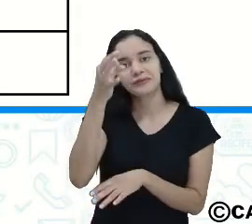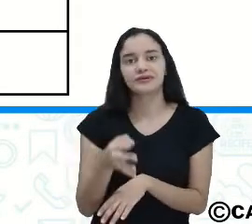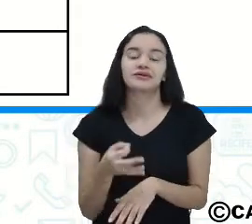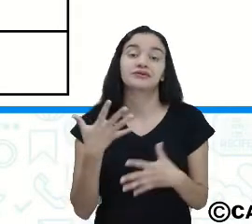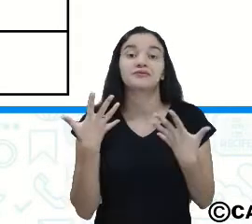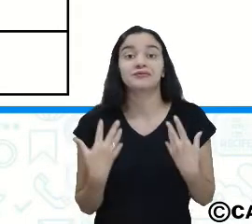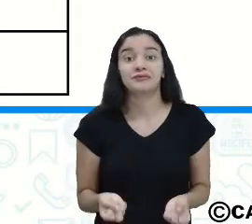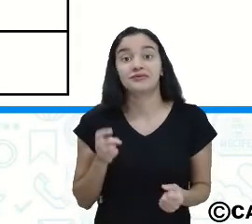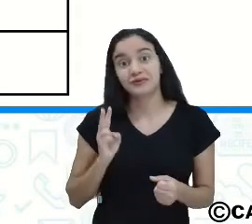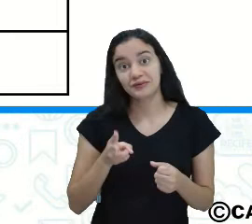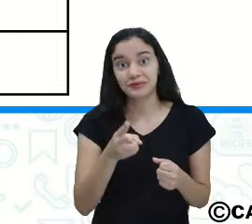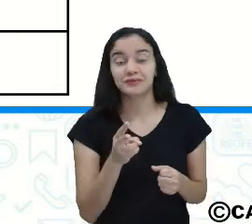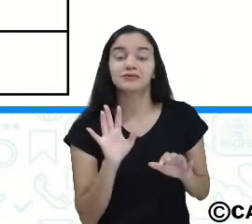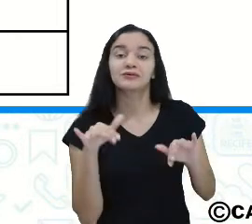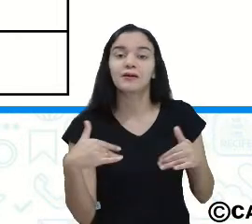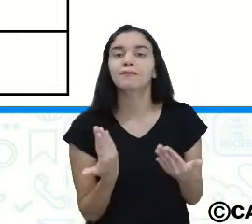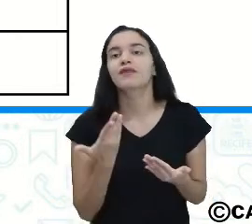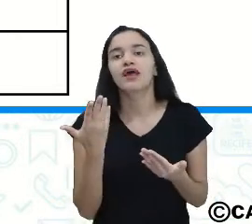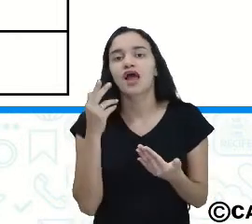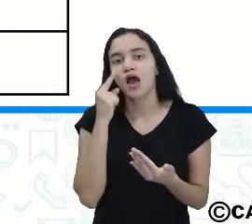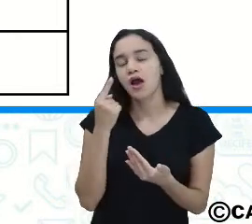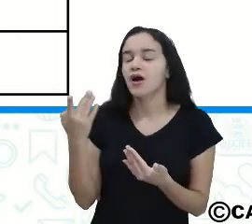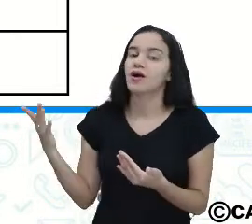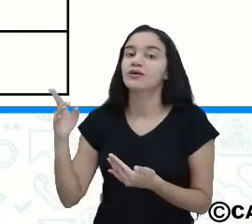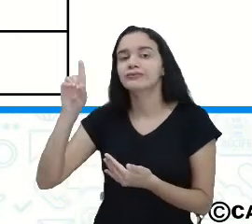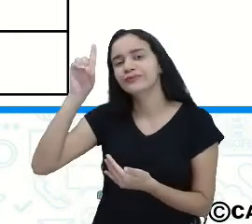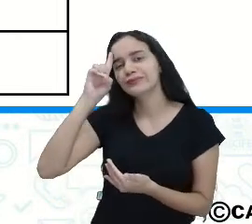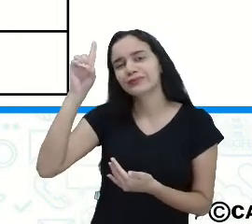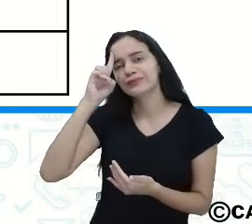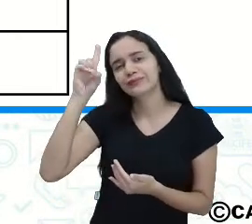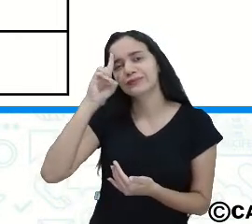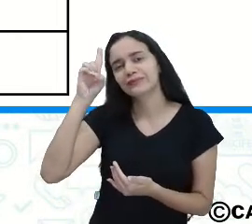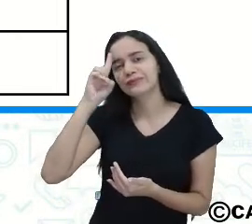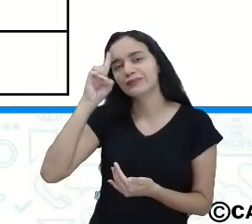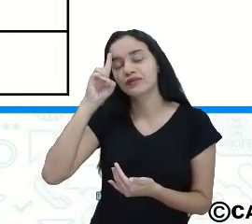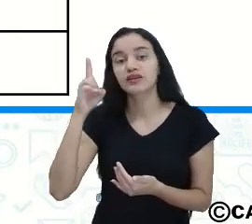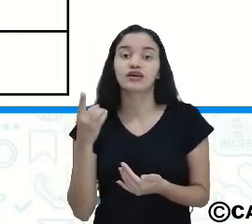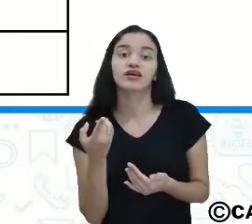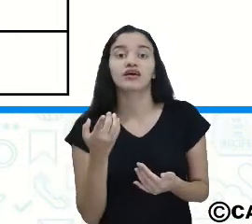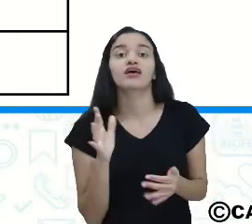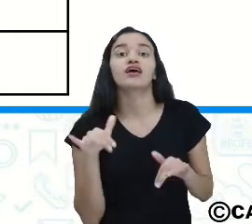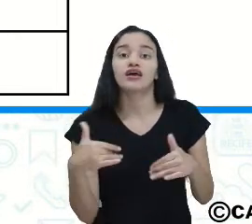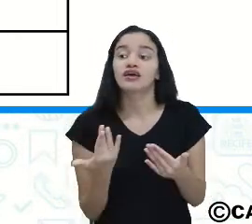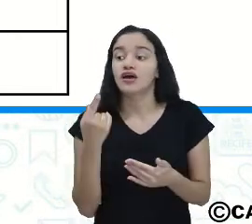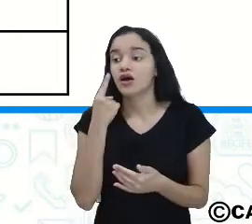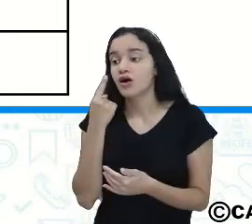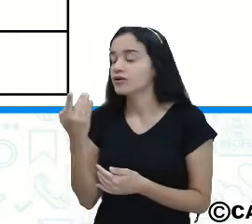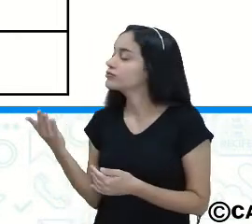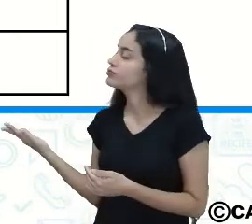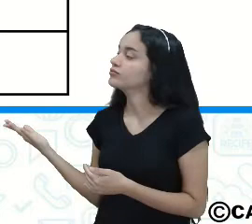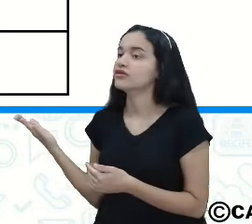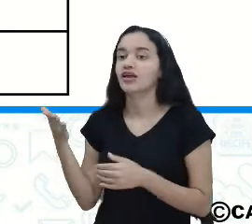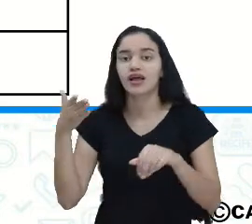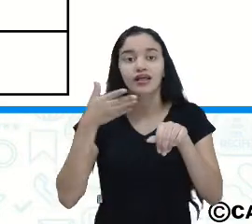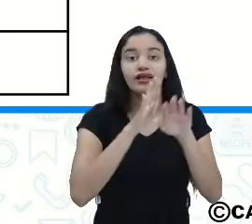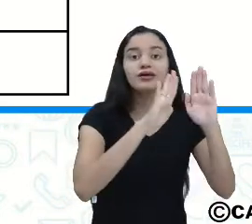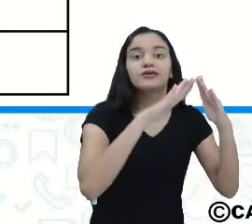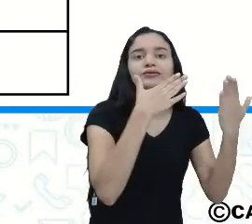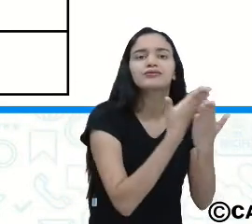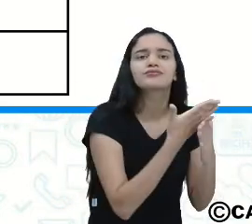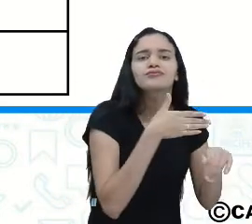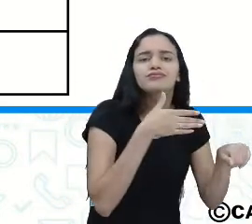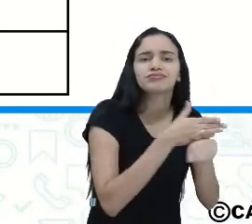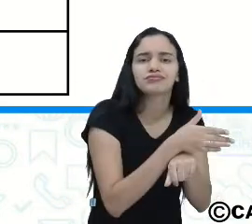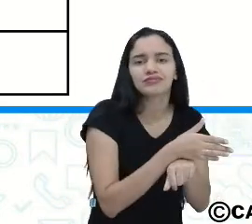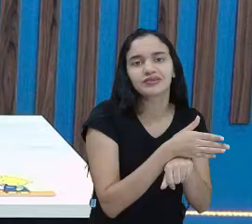vamos continuar. Olha aí, eventos da rotina. É essa rotina que eu trouxe aqui, ó, entrada na escola, tá